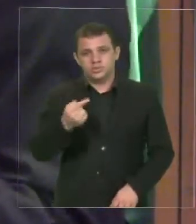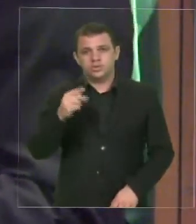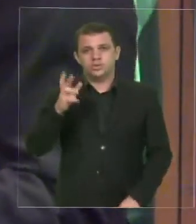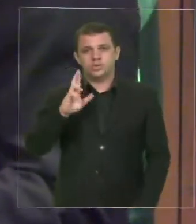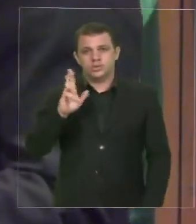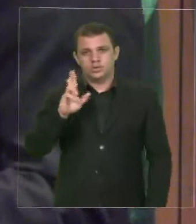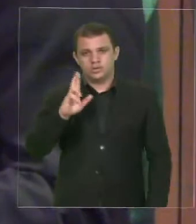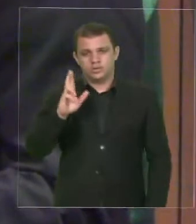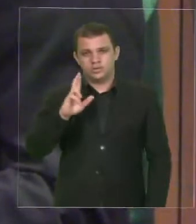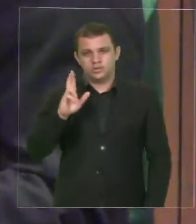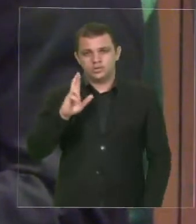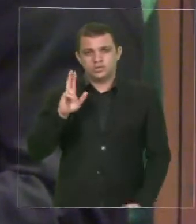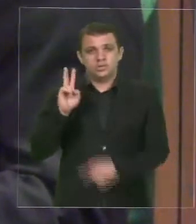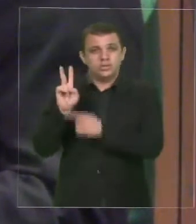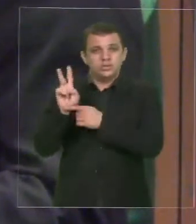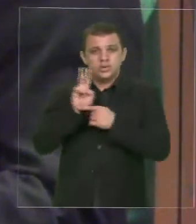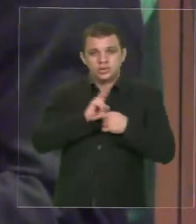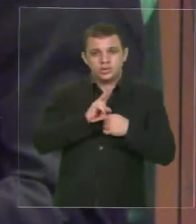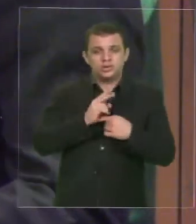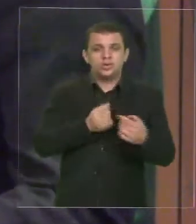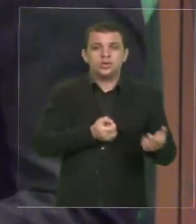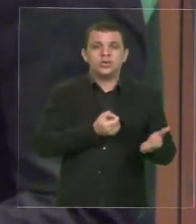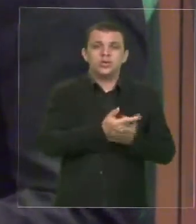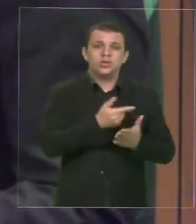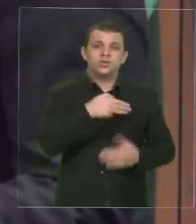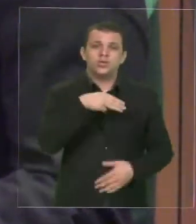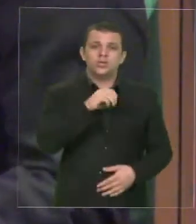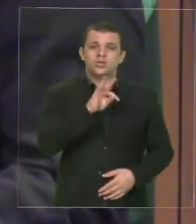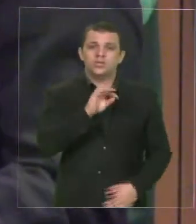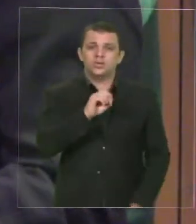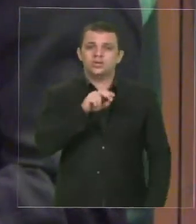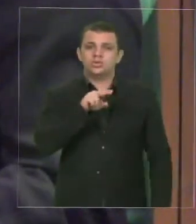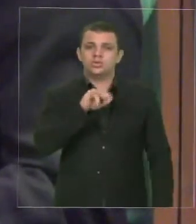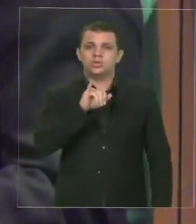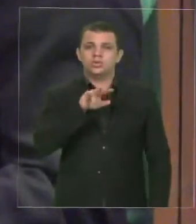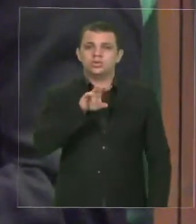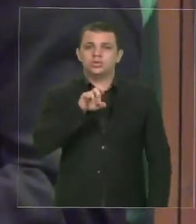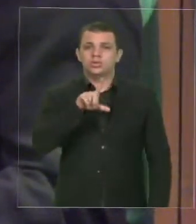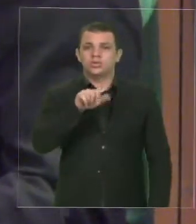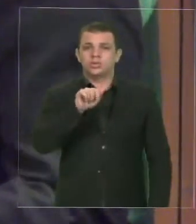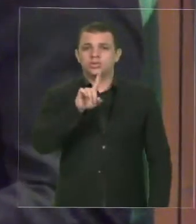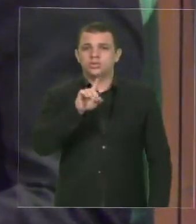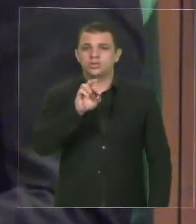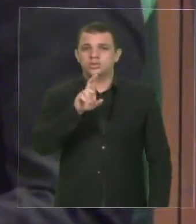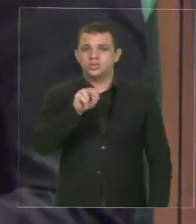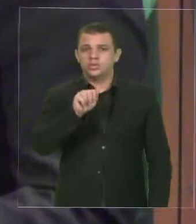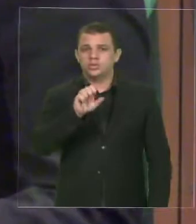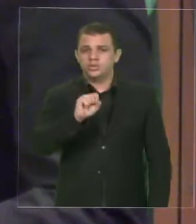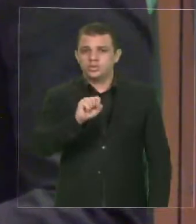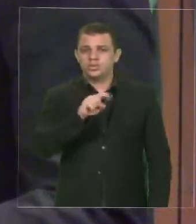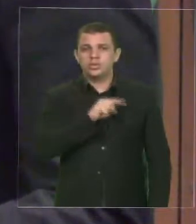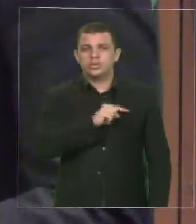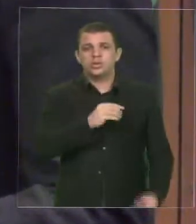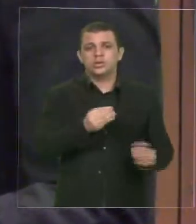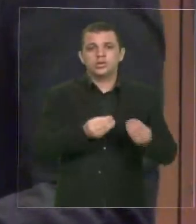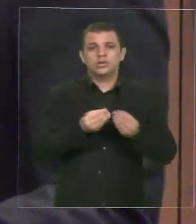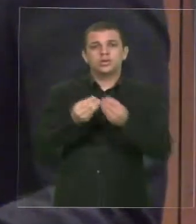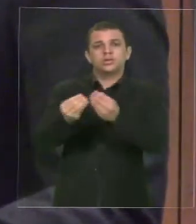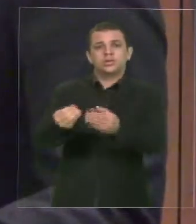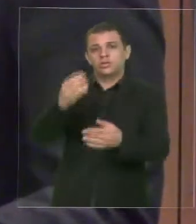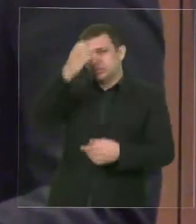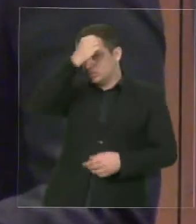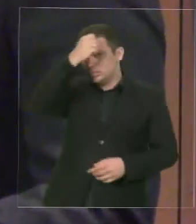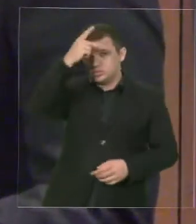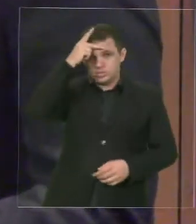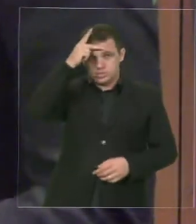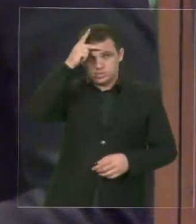55.692.000 para a aquisição de motoniveladoras que serão talvez entregues às